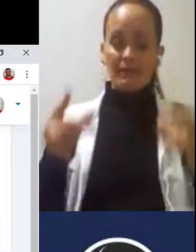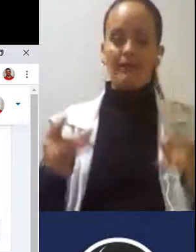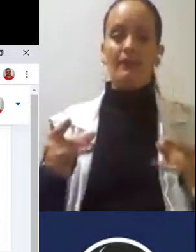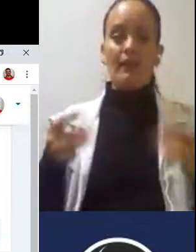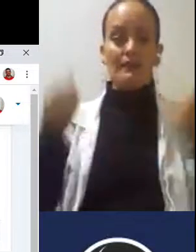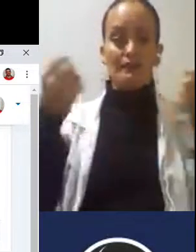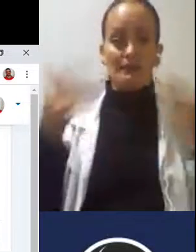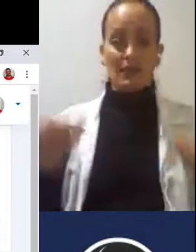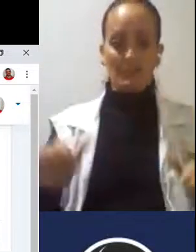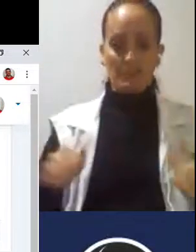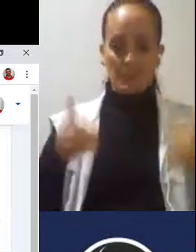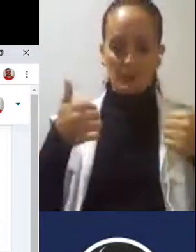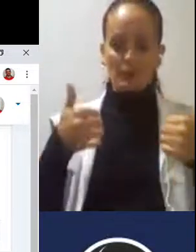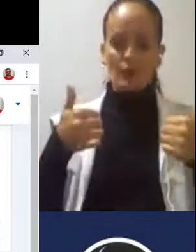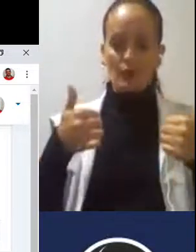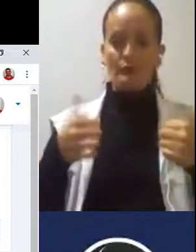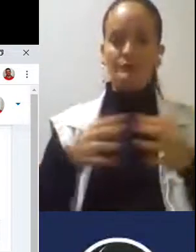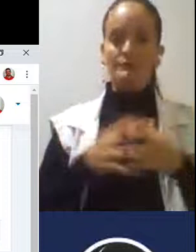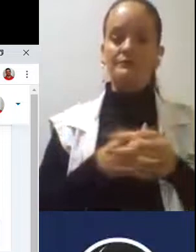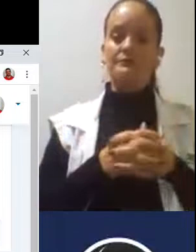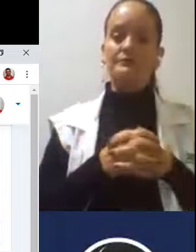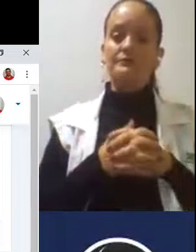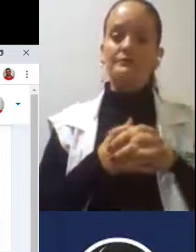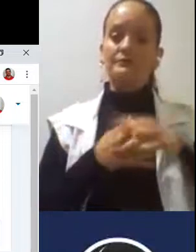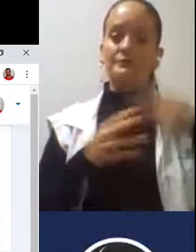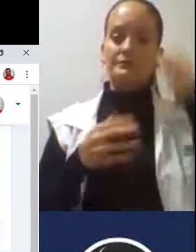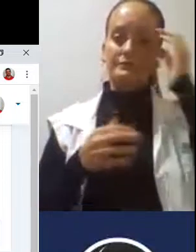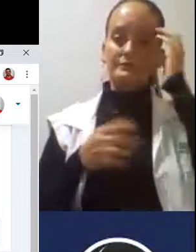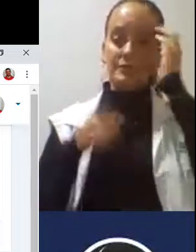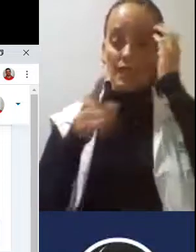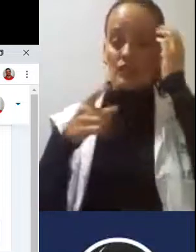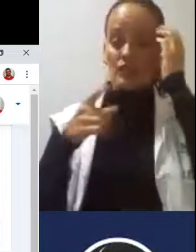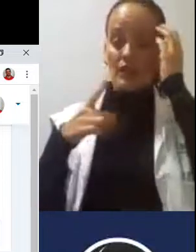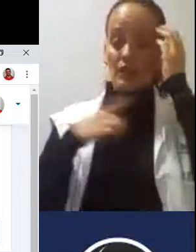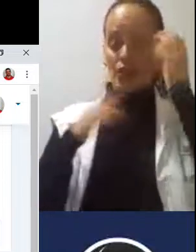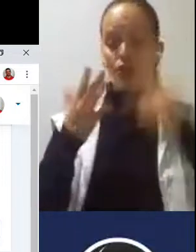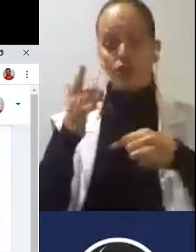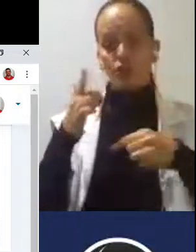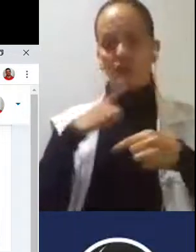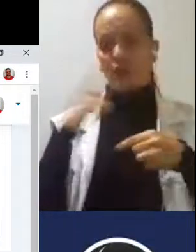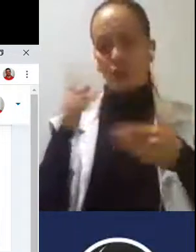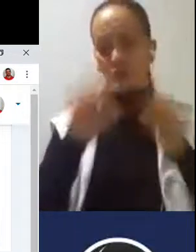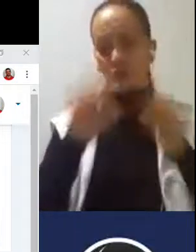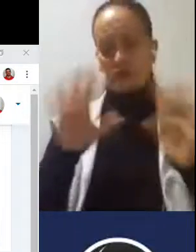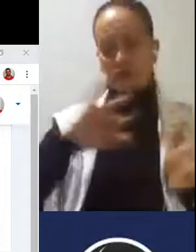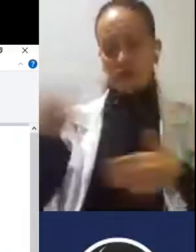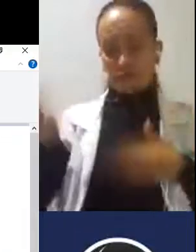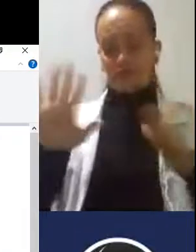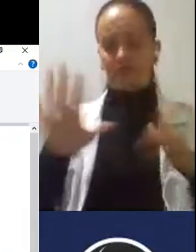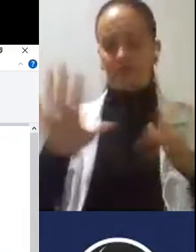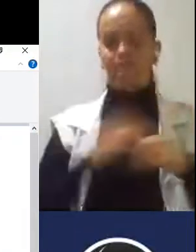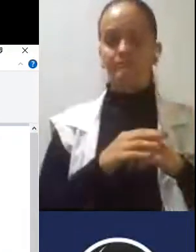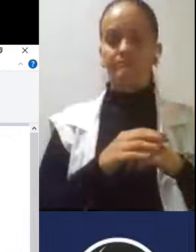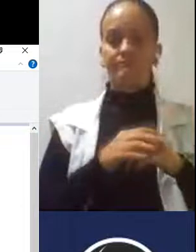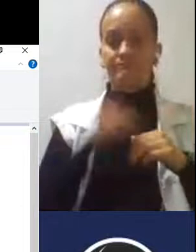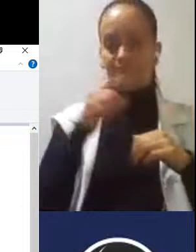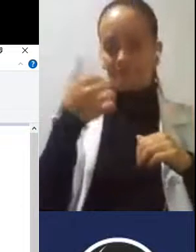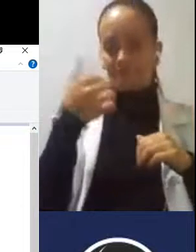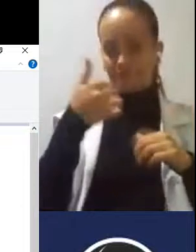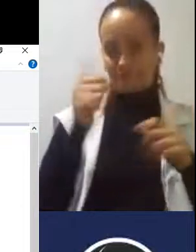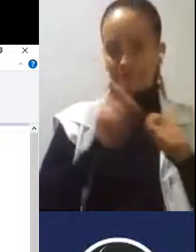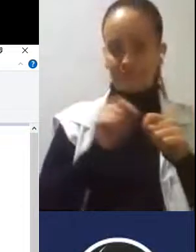eu ver aqui. Aqui ele coloca outros circuitos. Aqui já é outro circuito. Vou fazer com esse aqui primeiro, que